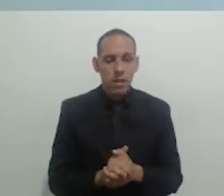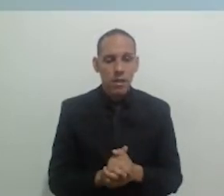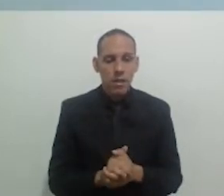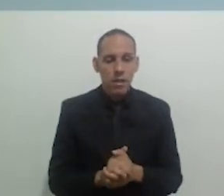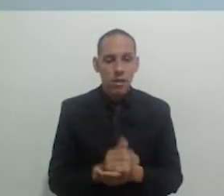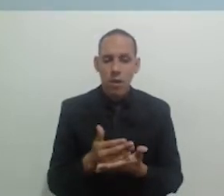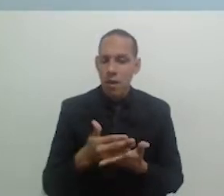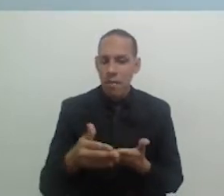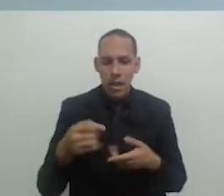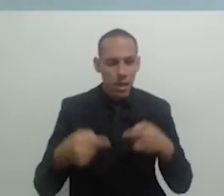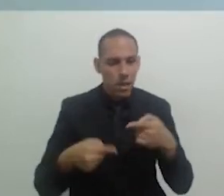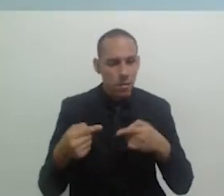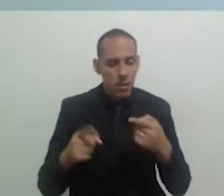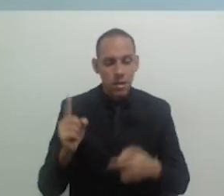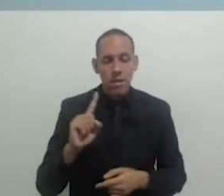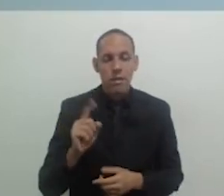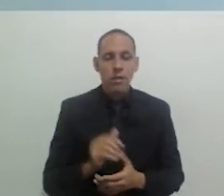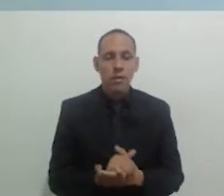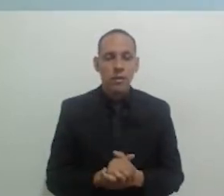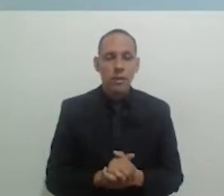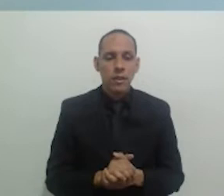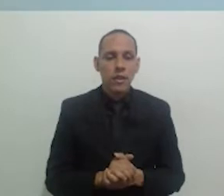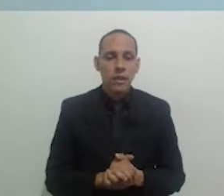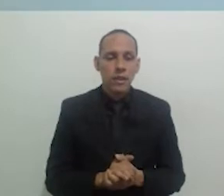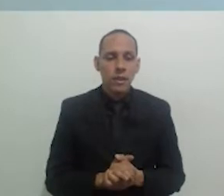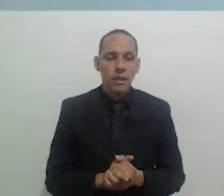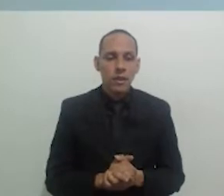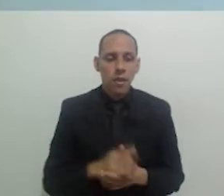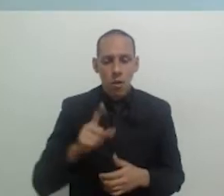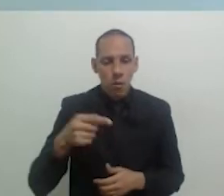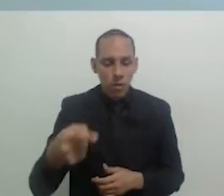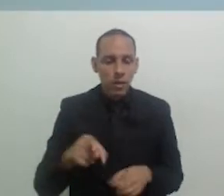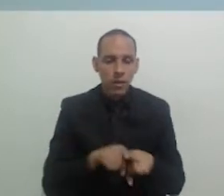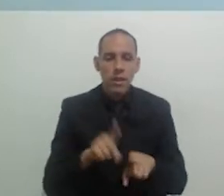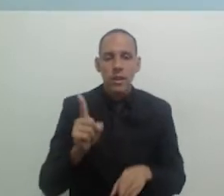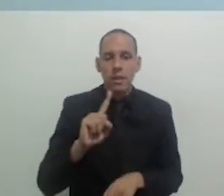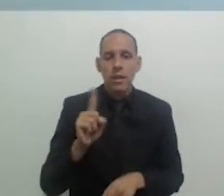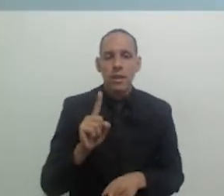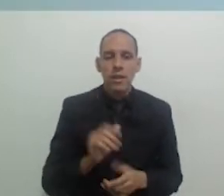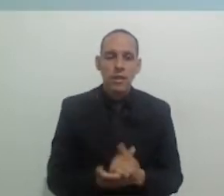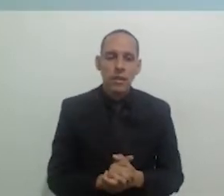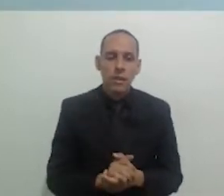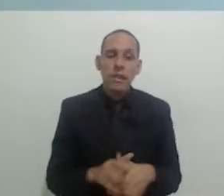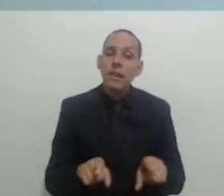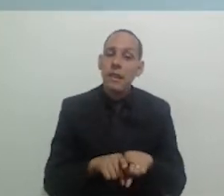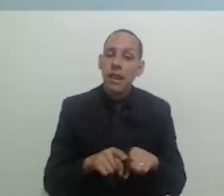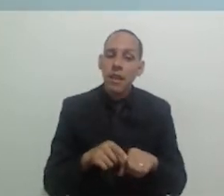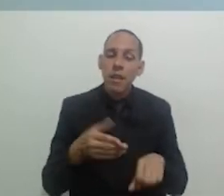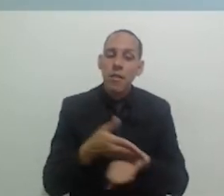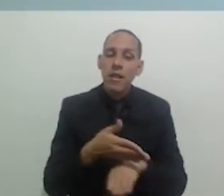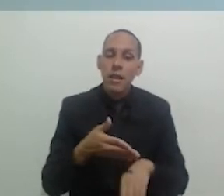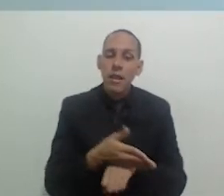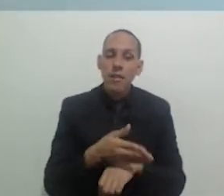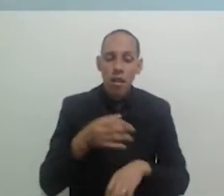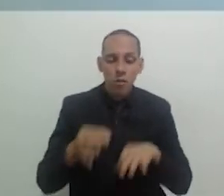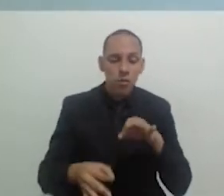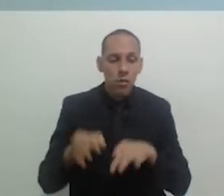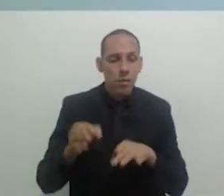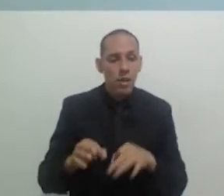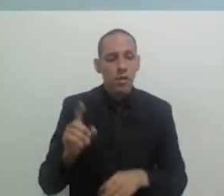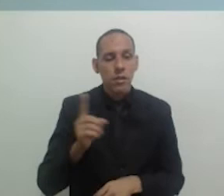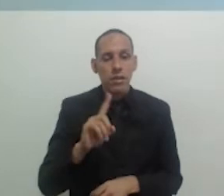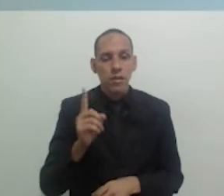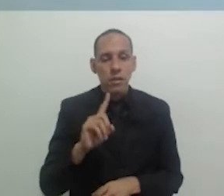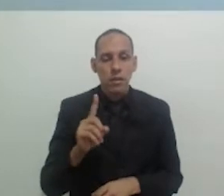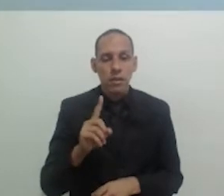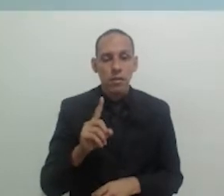e nem das subsequentes, e também não participei do julgamento originário na Câmara Criminal.